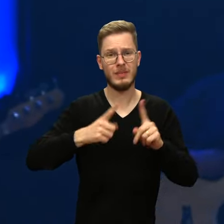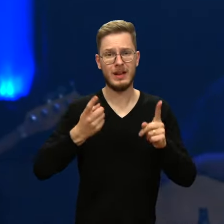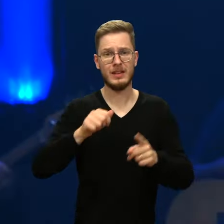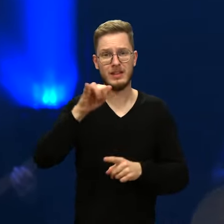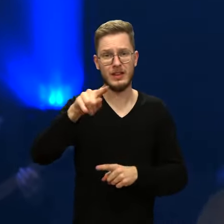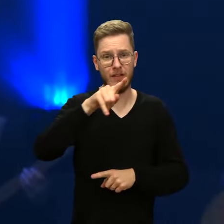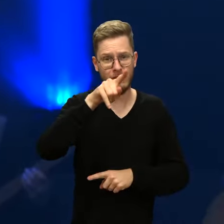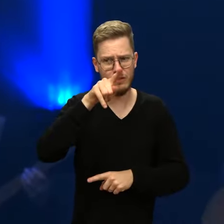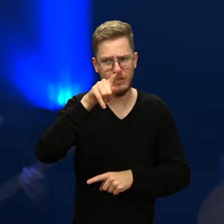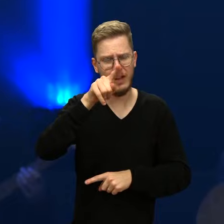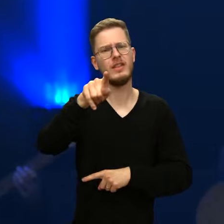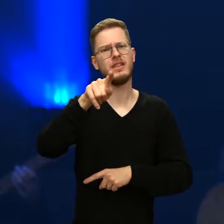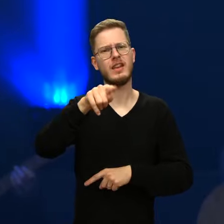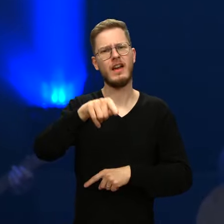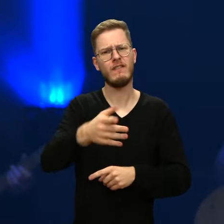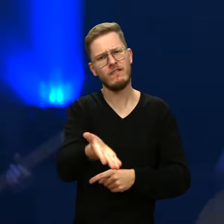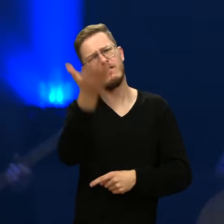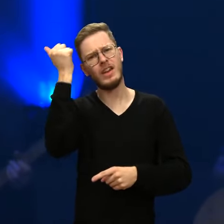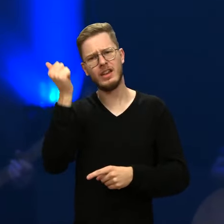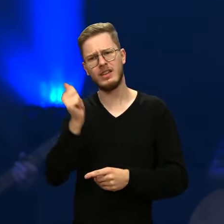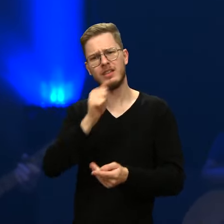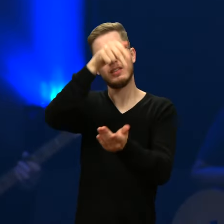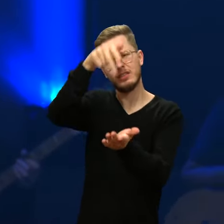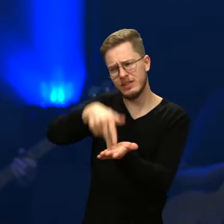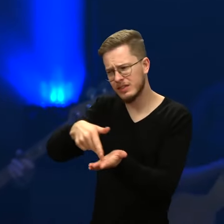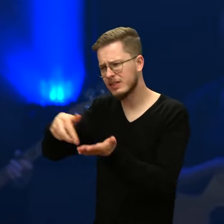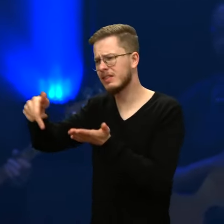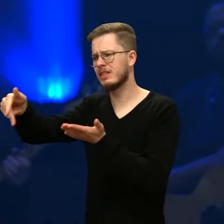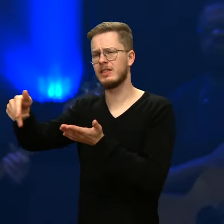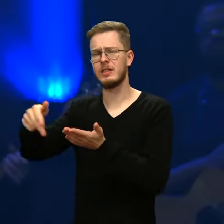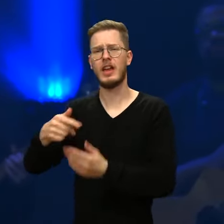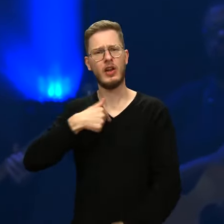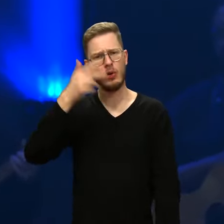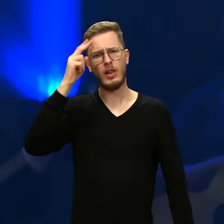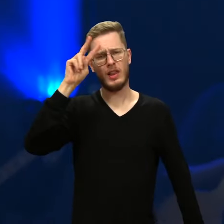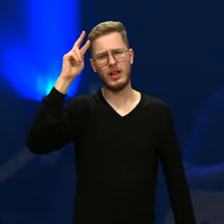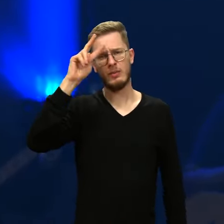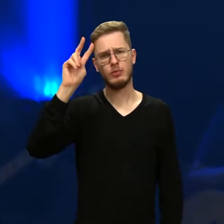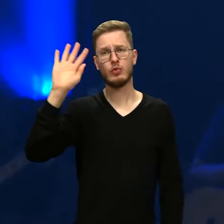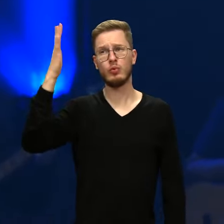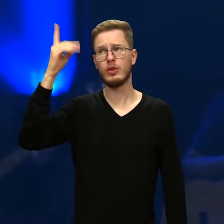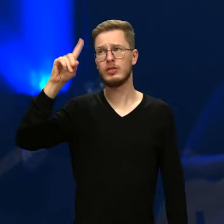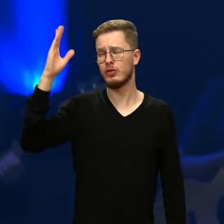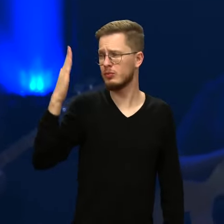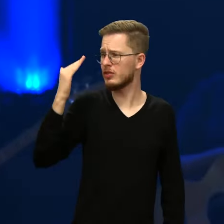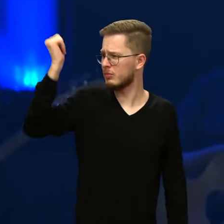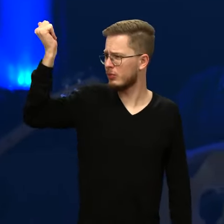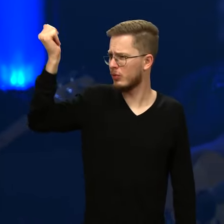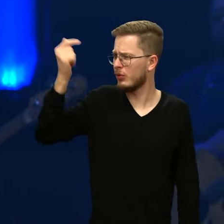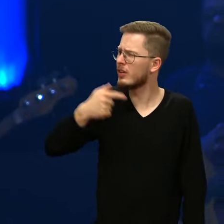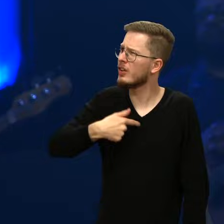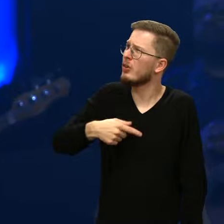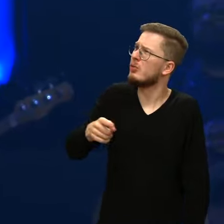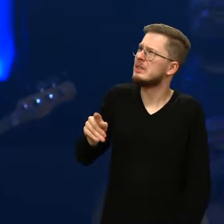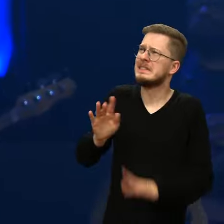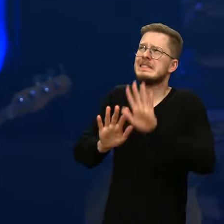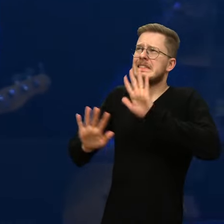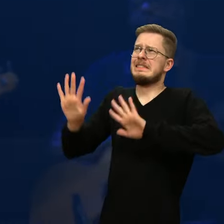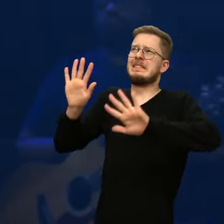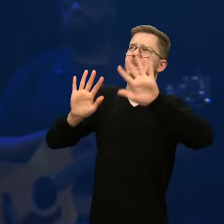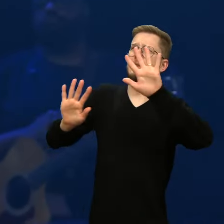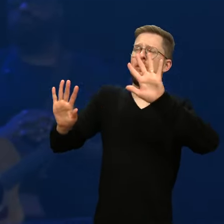eu disse sim para o chamado do Senhor. Eu escutei, Ele mostrou a porta e eu segurei muito.